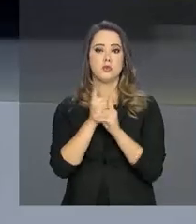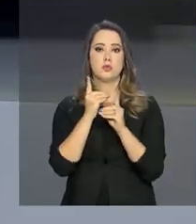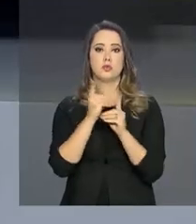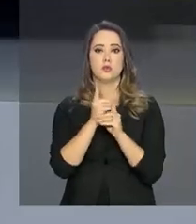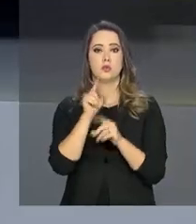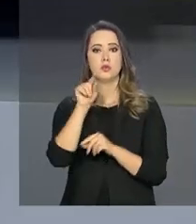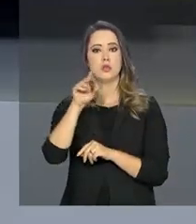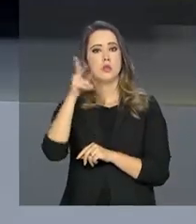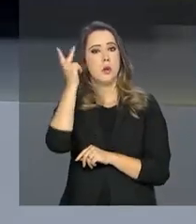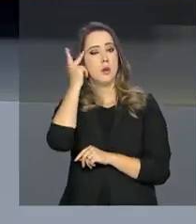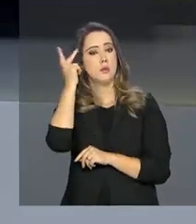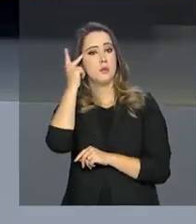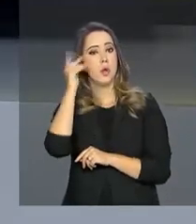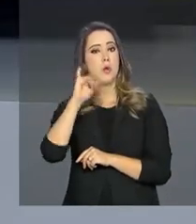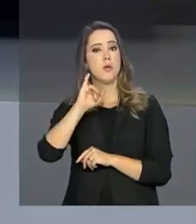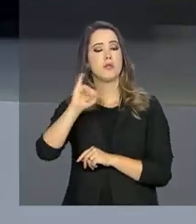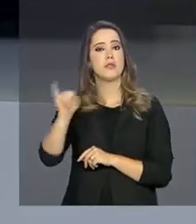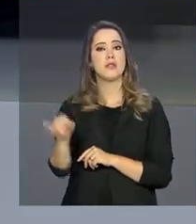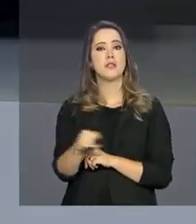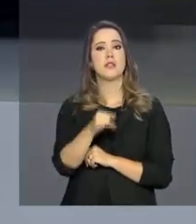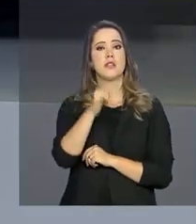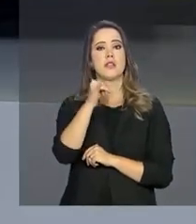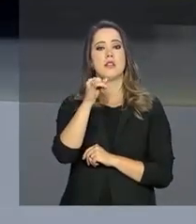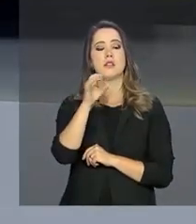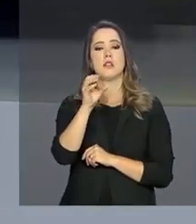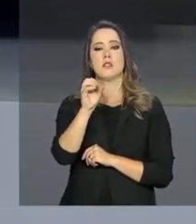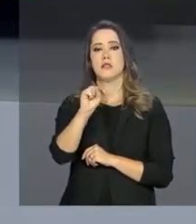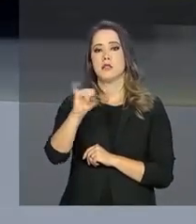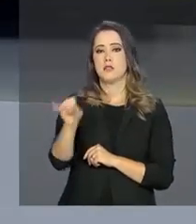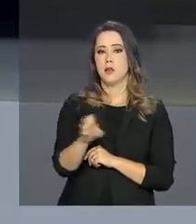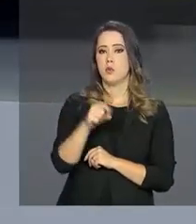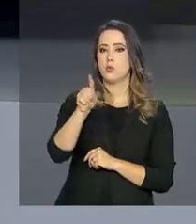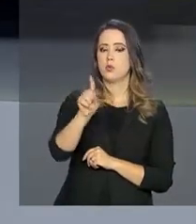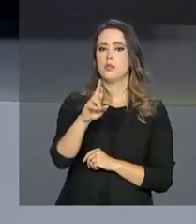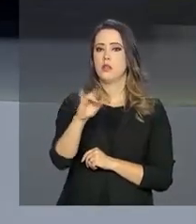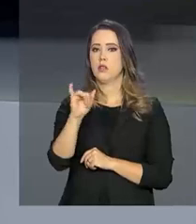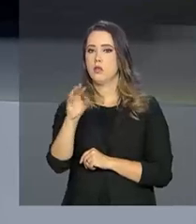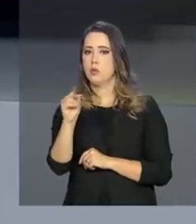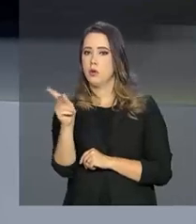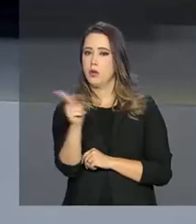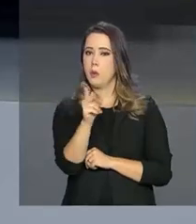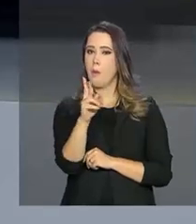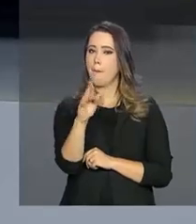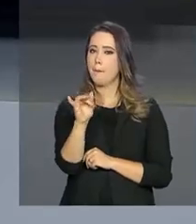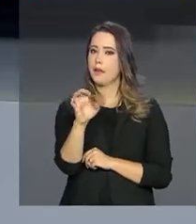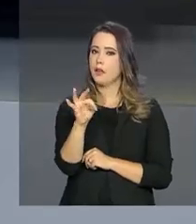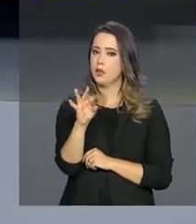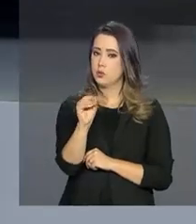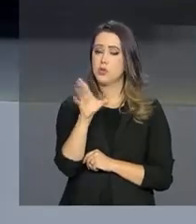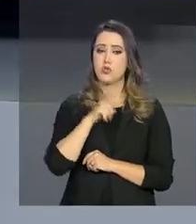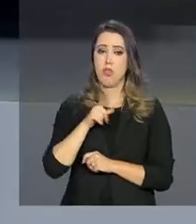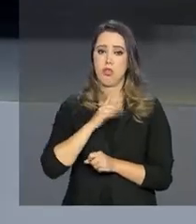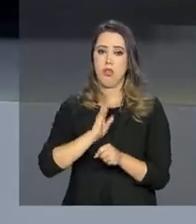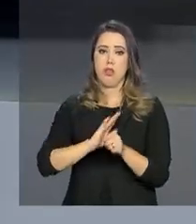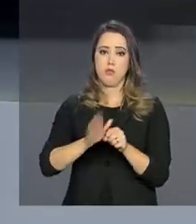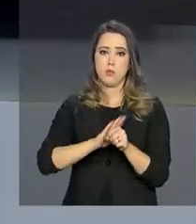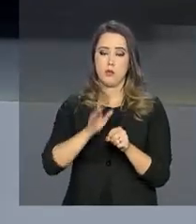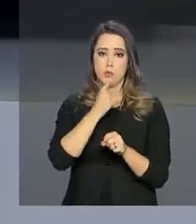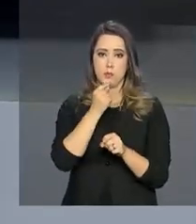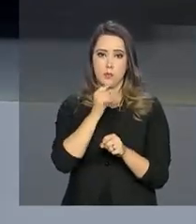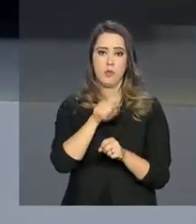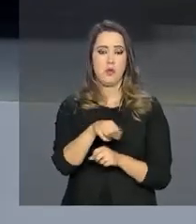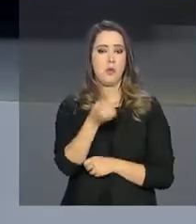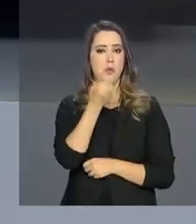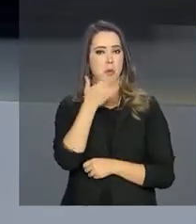por consumidores em são josé do rio preto são paulo onde já existe o cultivo orgânico do tomatinho ele foi avaliado